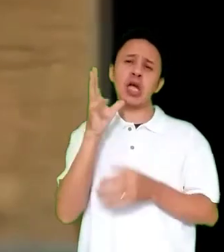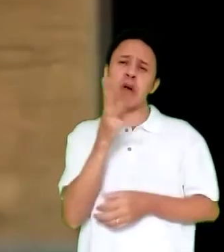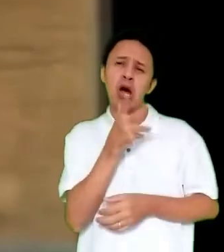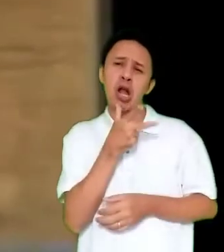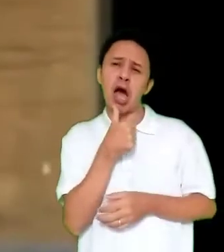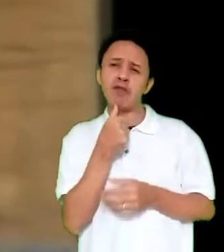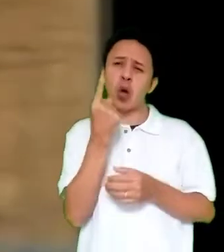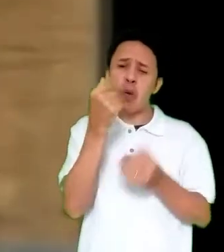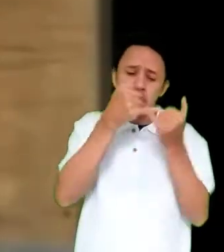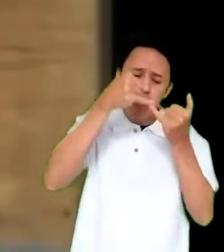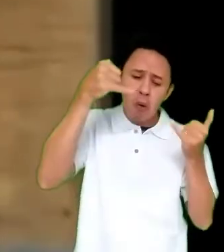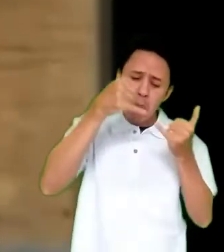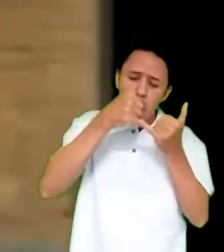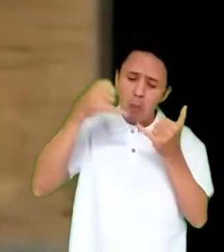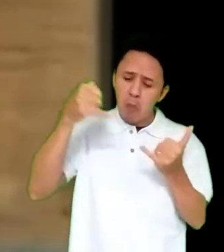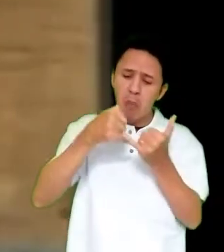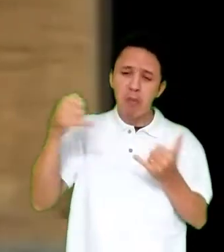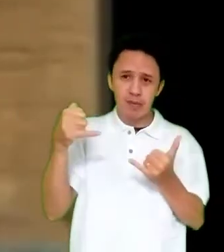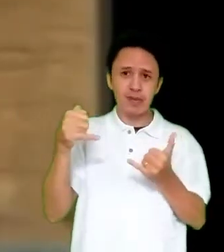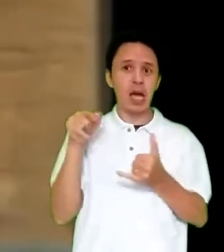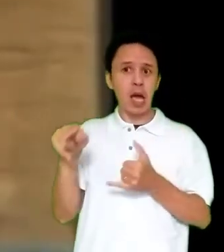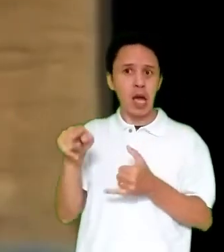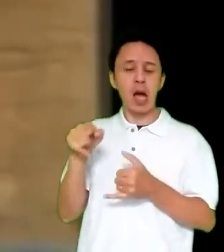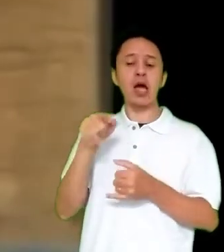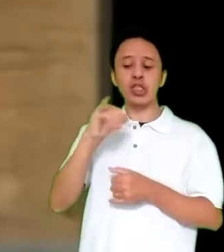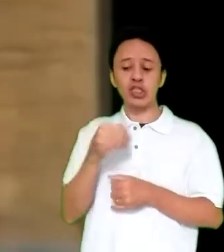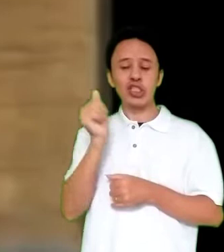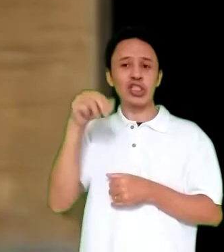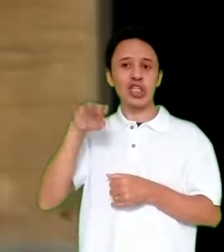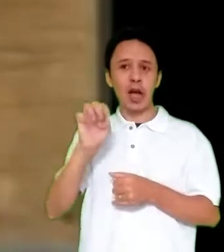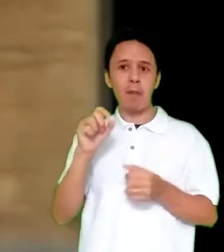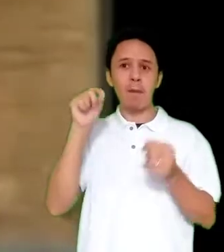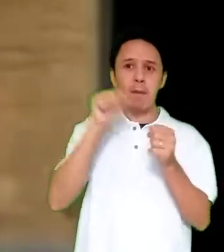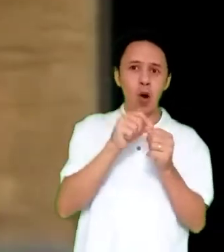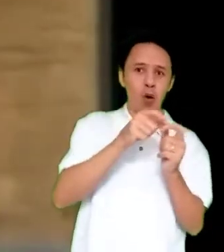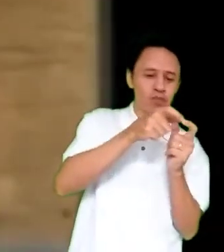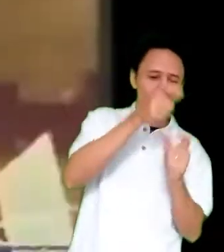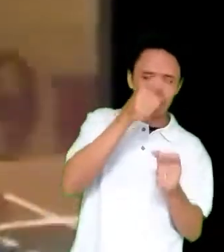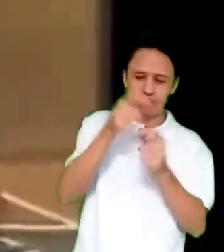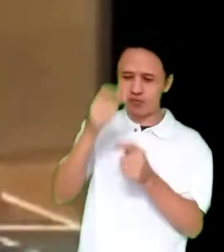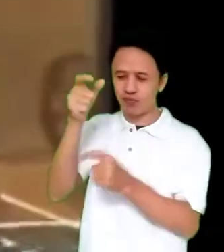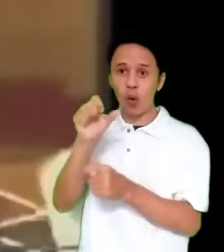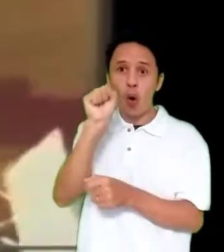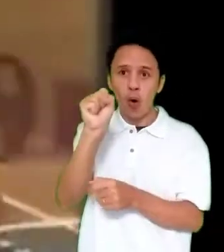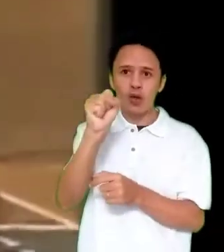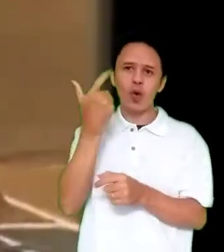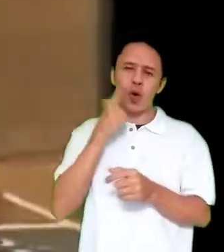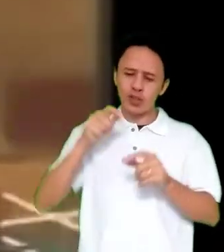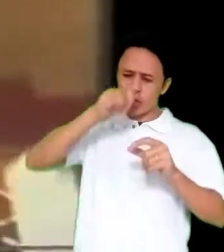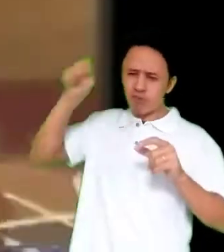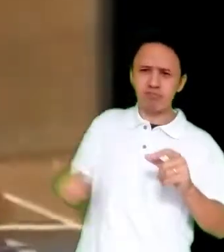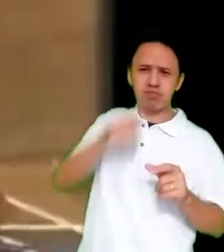processo lento, pois só se podia fiar um fio de cada vez. James Hargreaves colocou 8 fusos numa armadura e